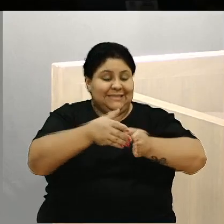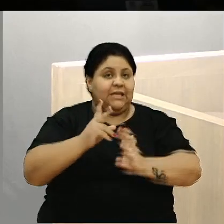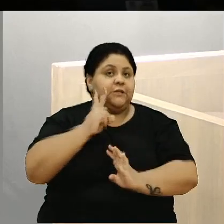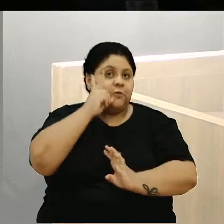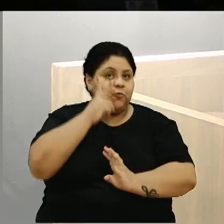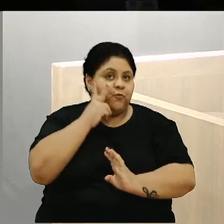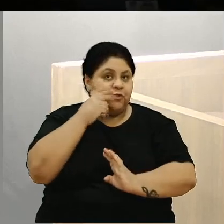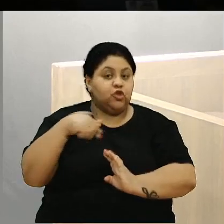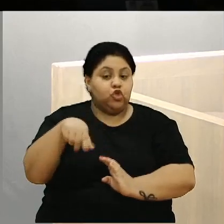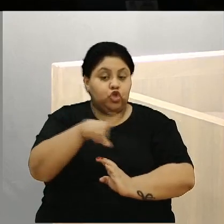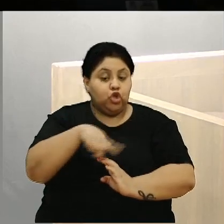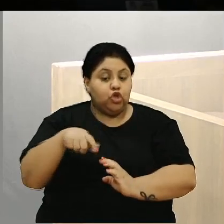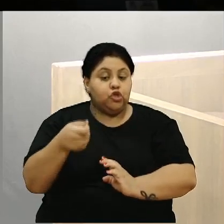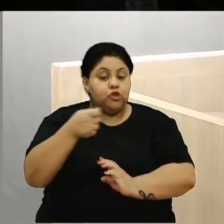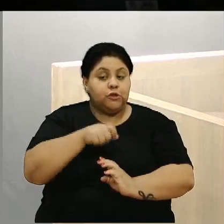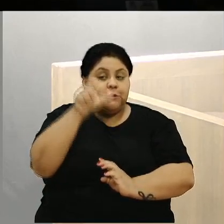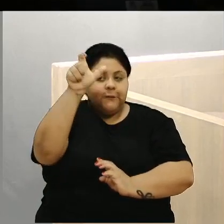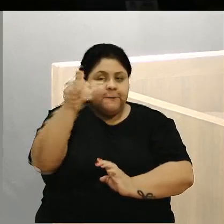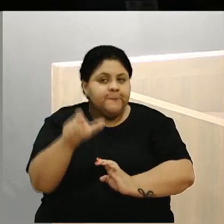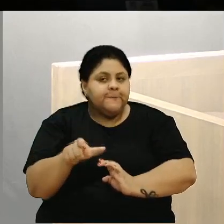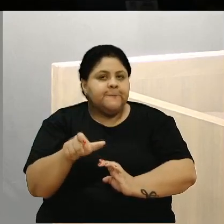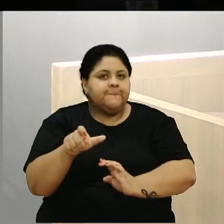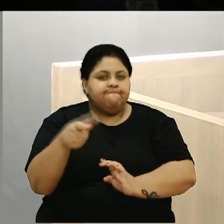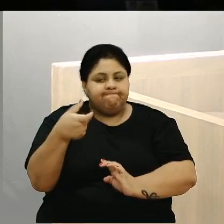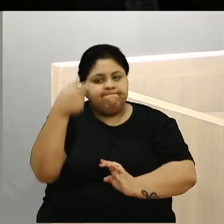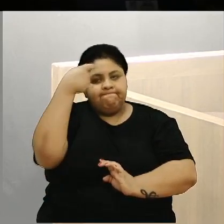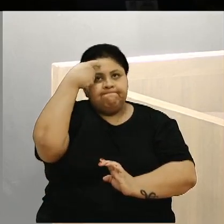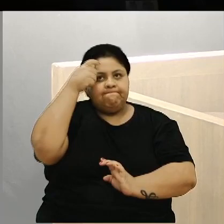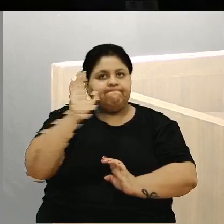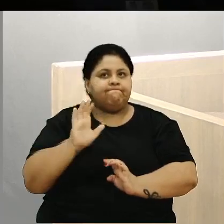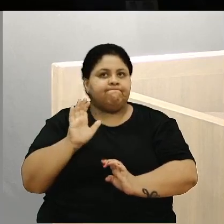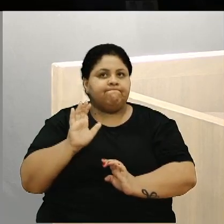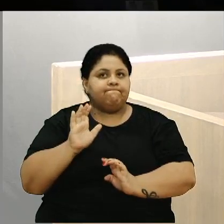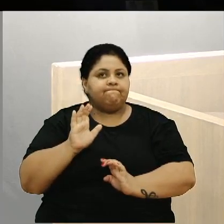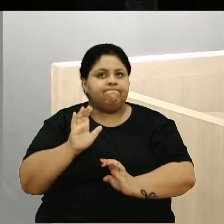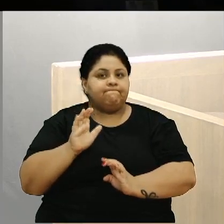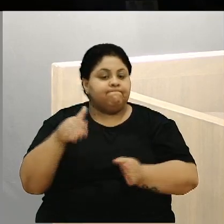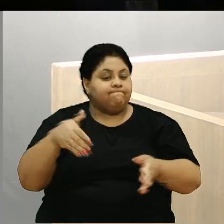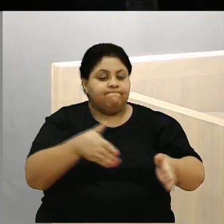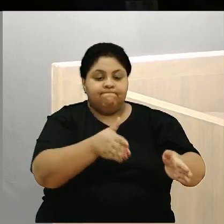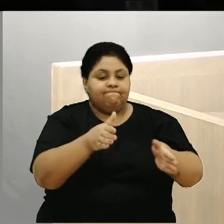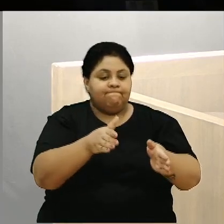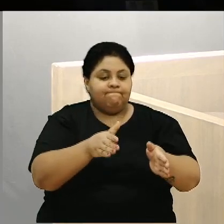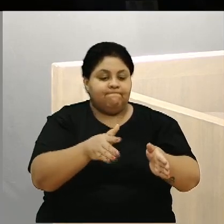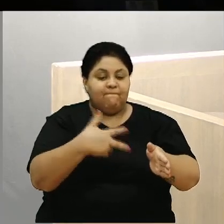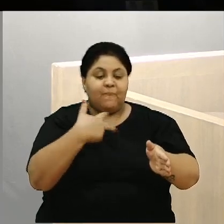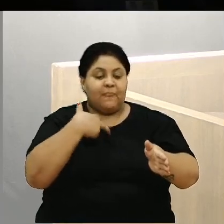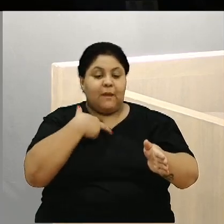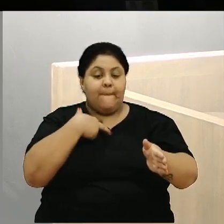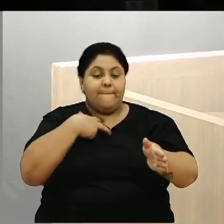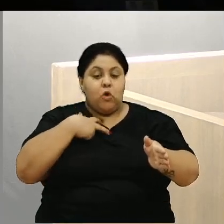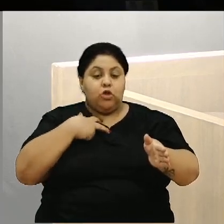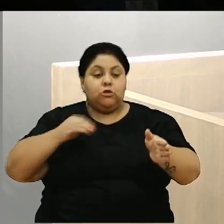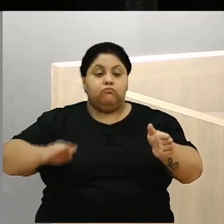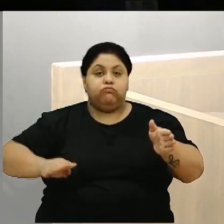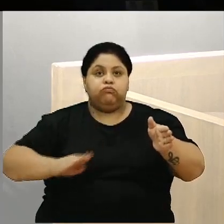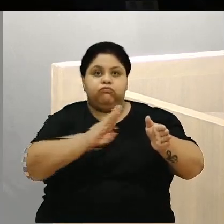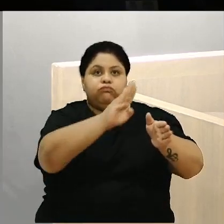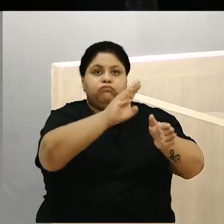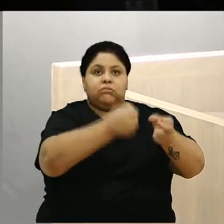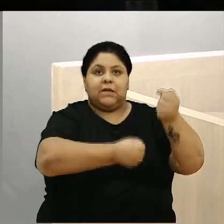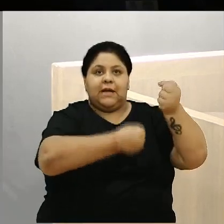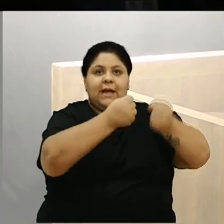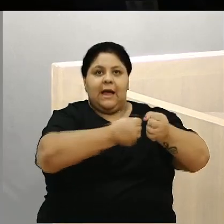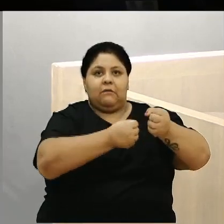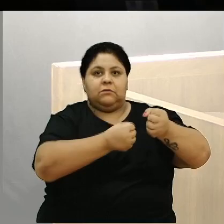precisa, né, que as pessoas tenham essa consciência de que por ali não podem subir veículos de grande porte, pesado.